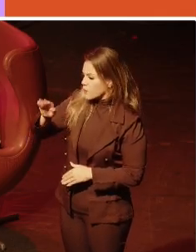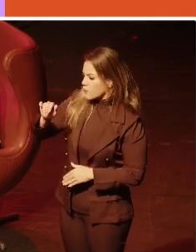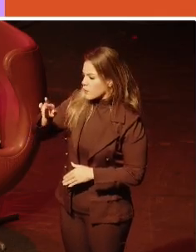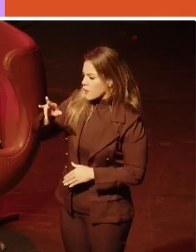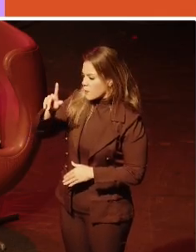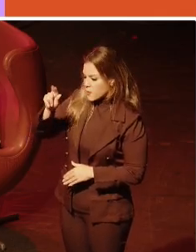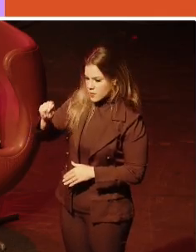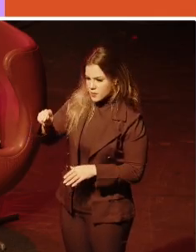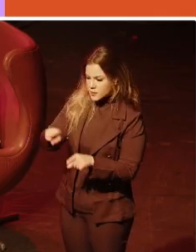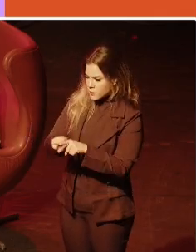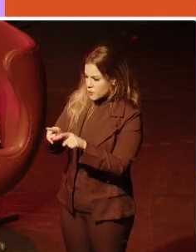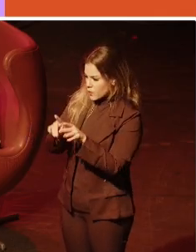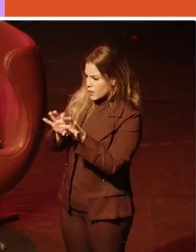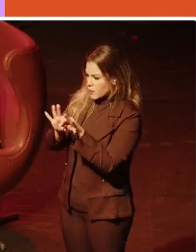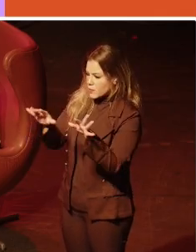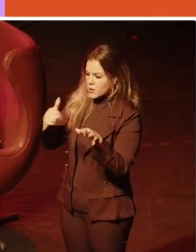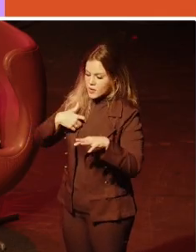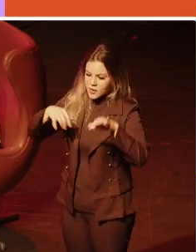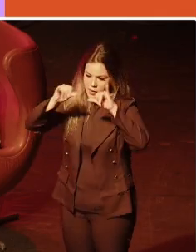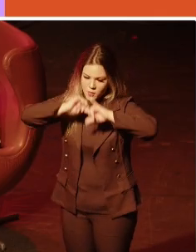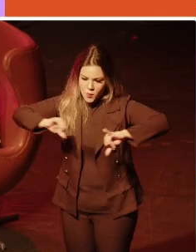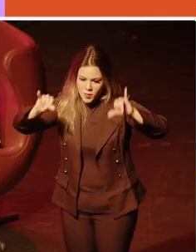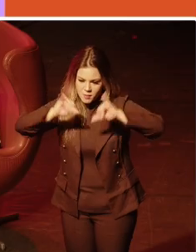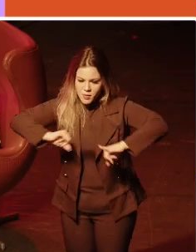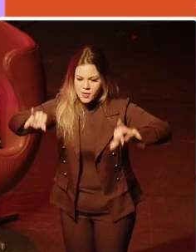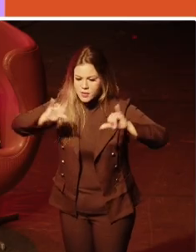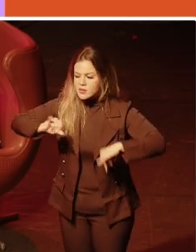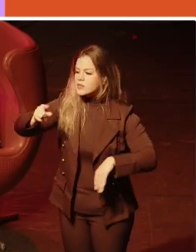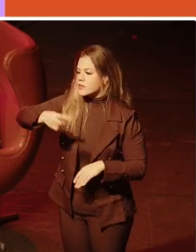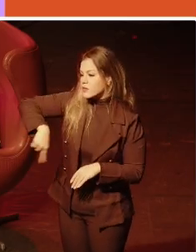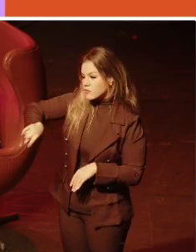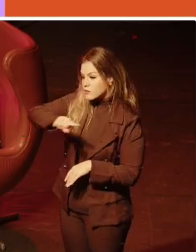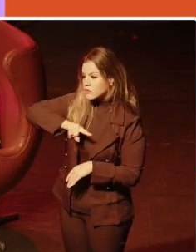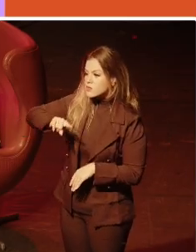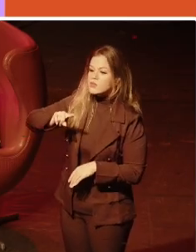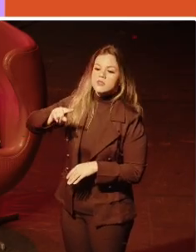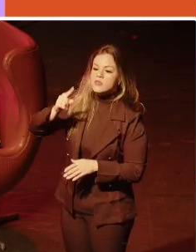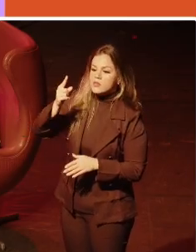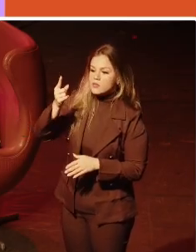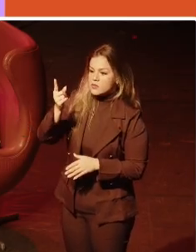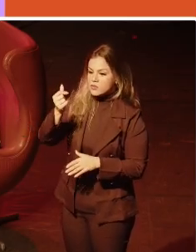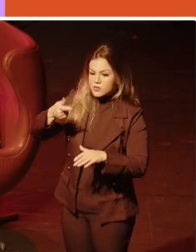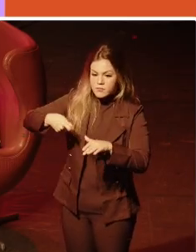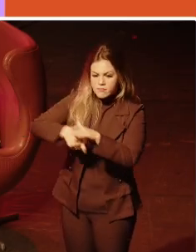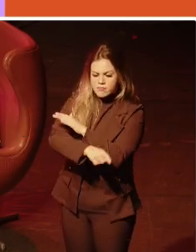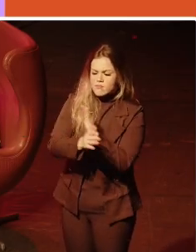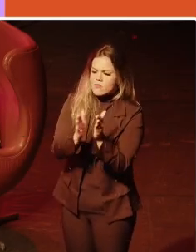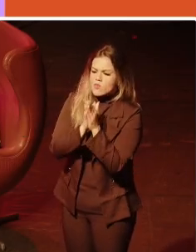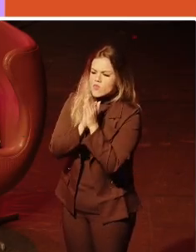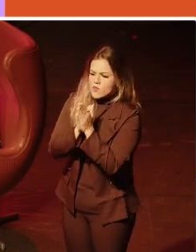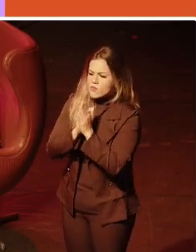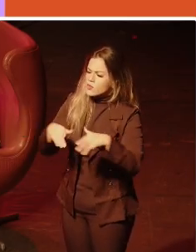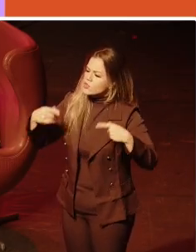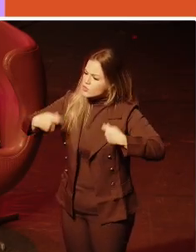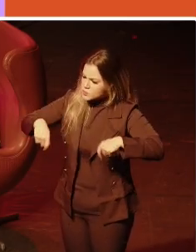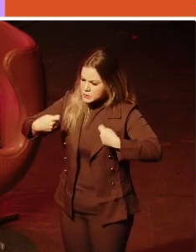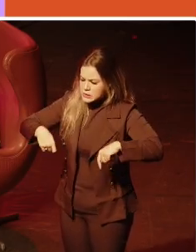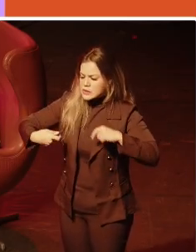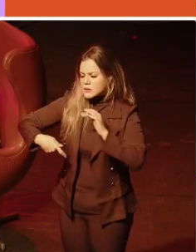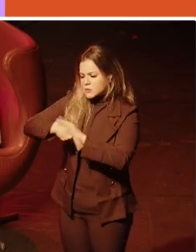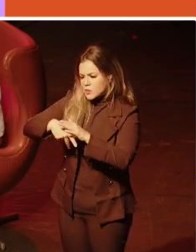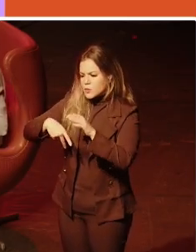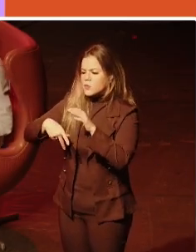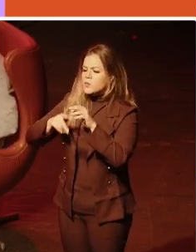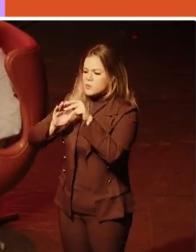permitiram fazer propaganda. Se você é patrocinador, nós precisamos de patrocínio para que esse